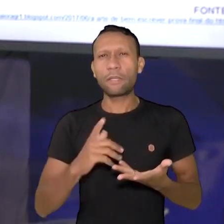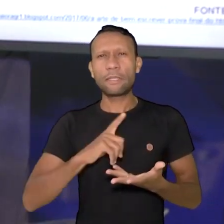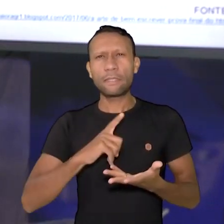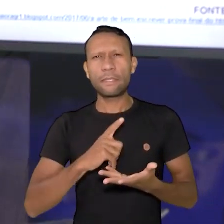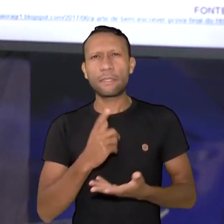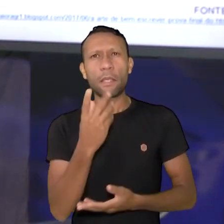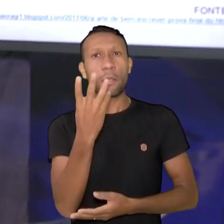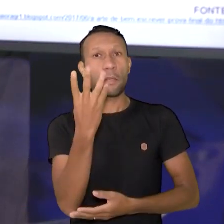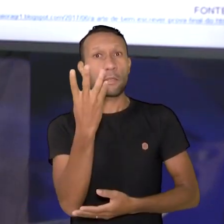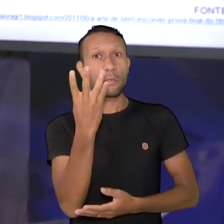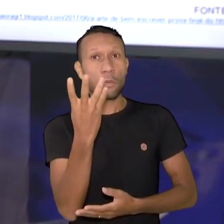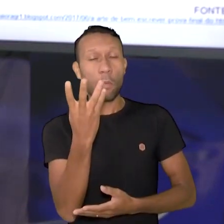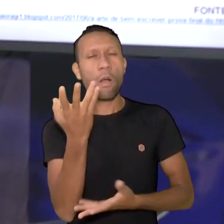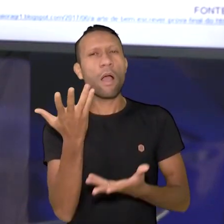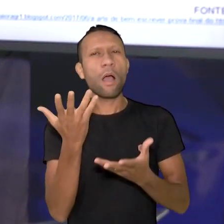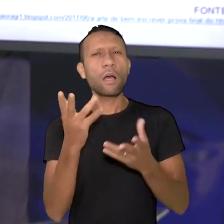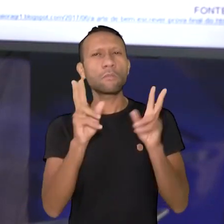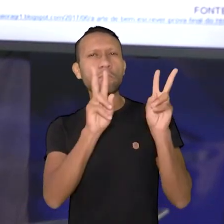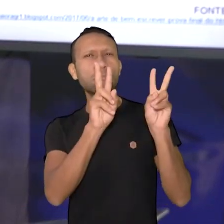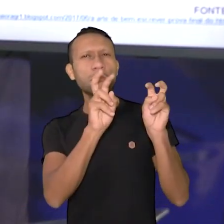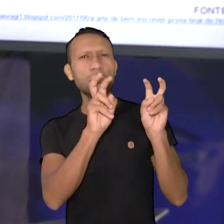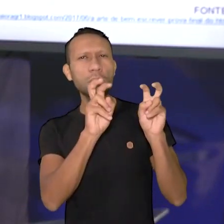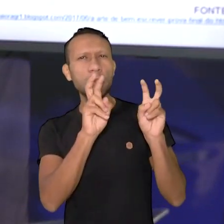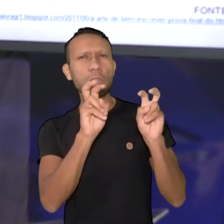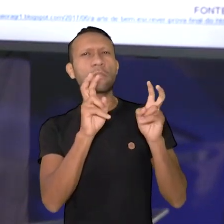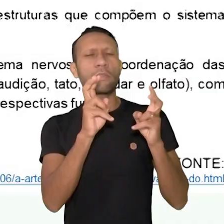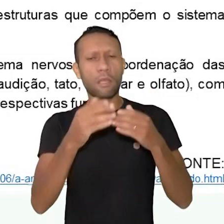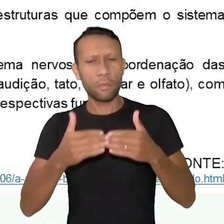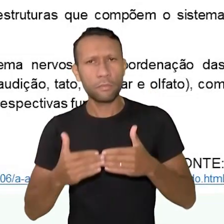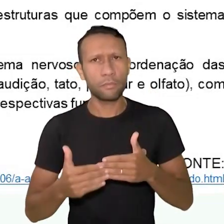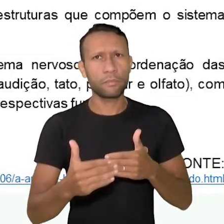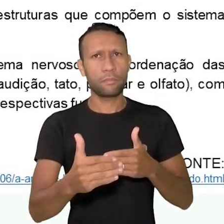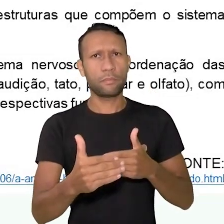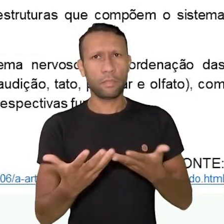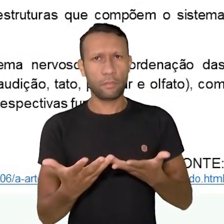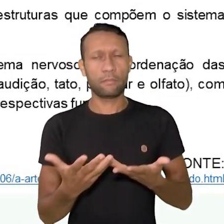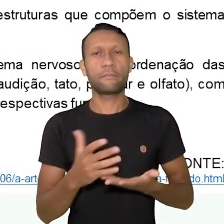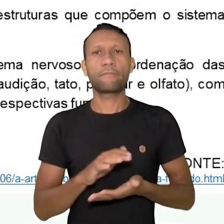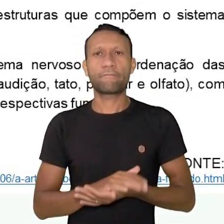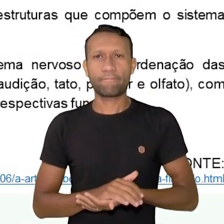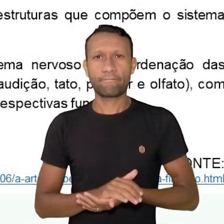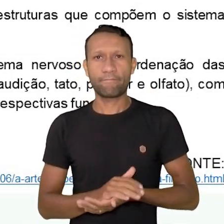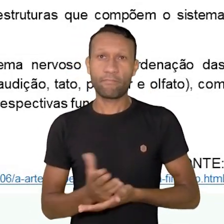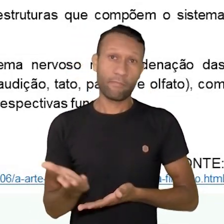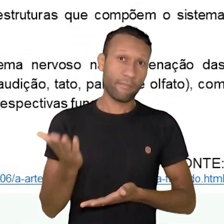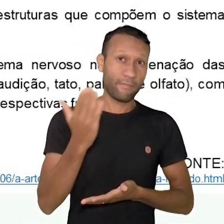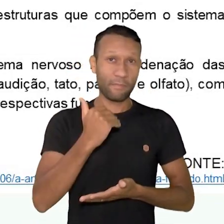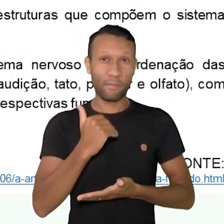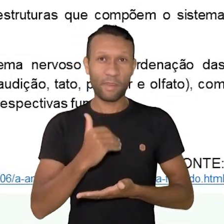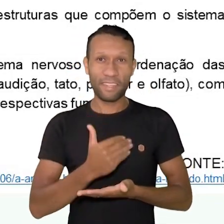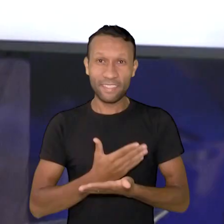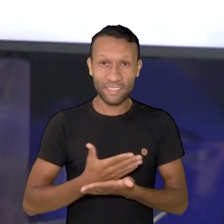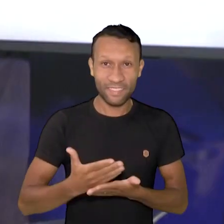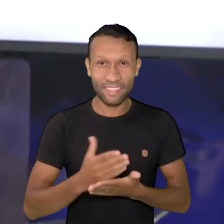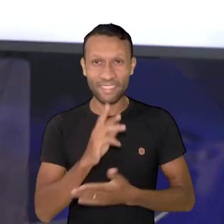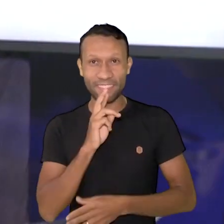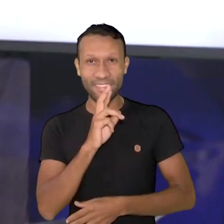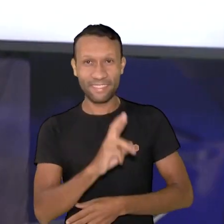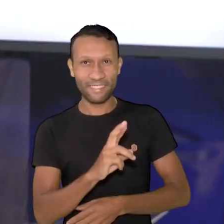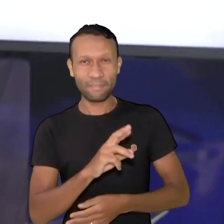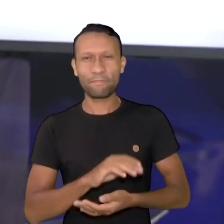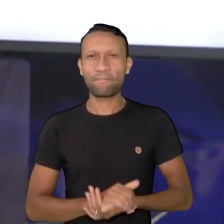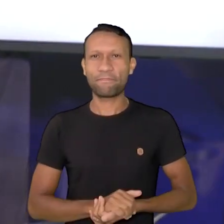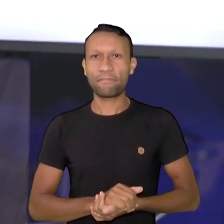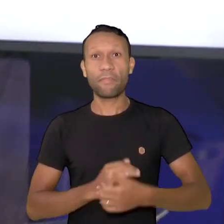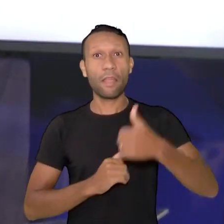4 habilidades que a gente precisaria trabalhar durante essa pandemia, tá certo? Bora lá então começar a responder elas?